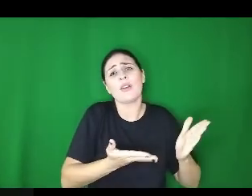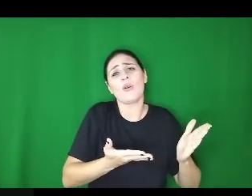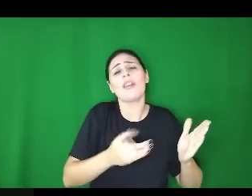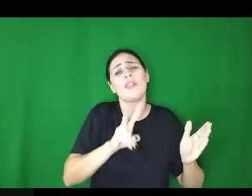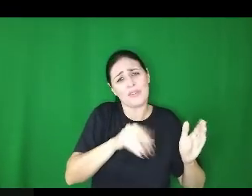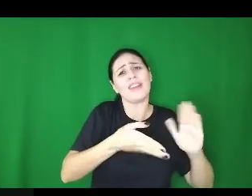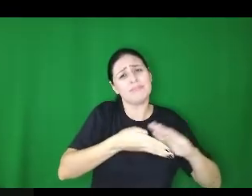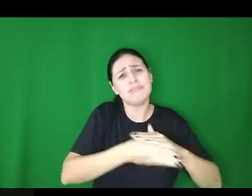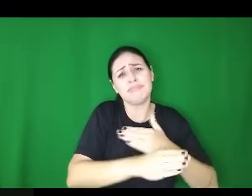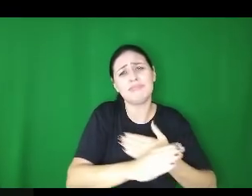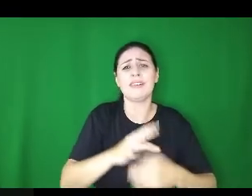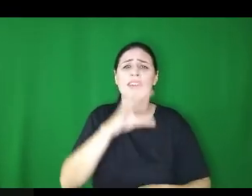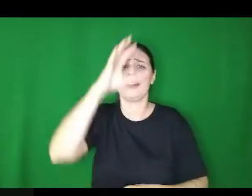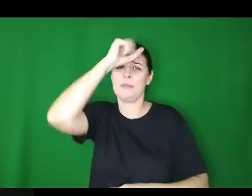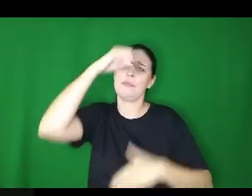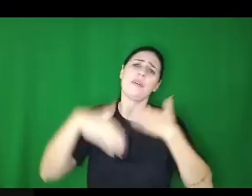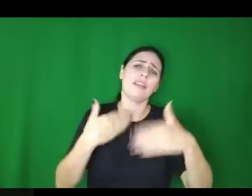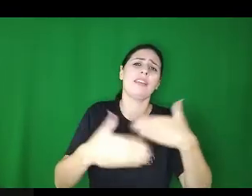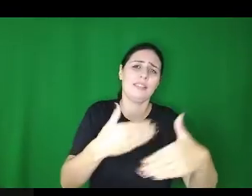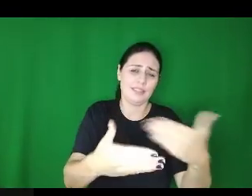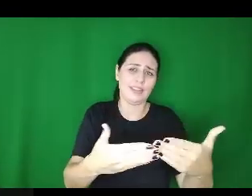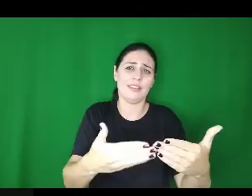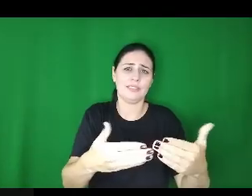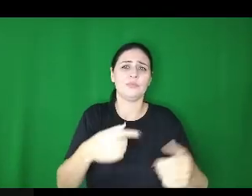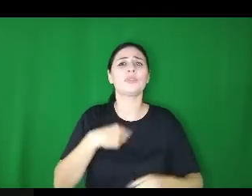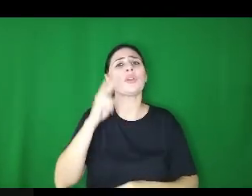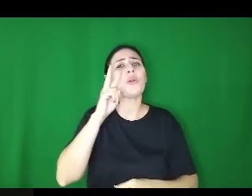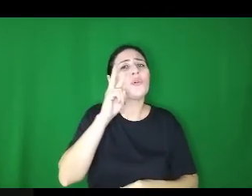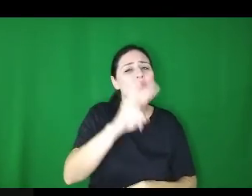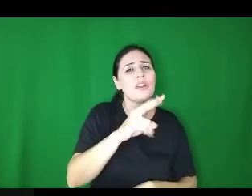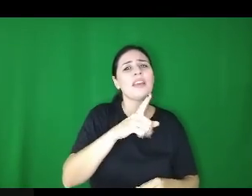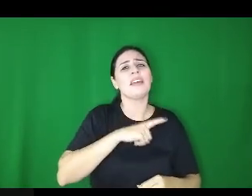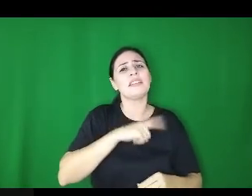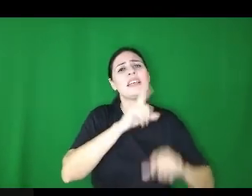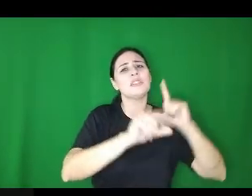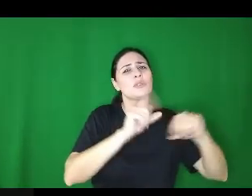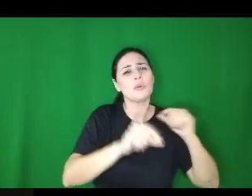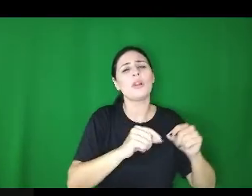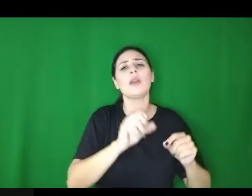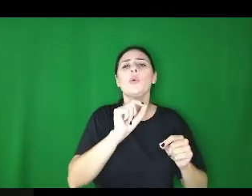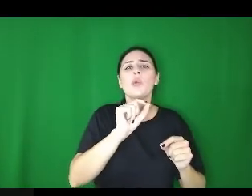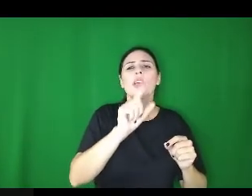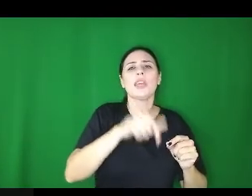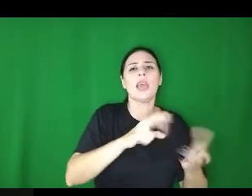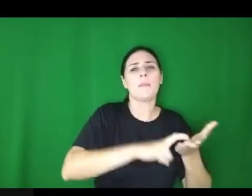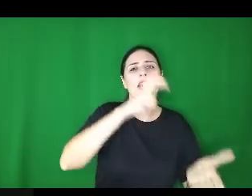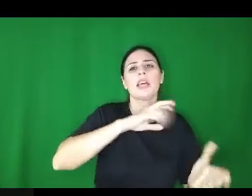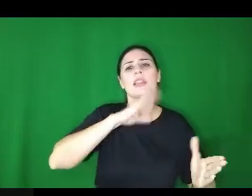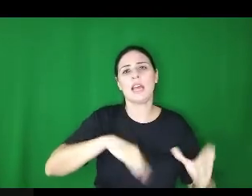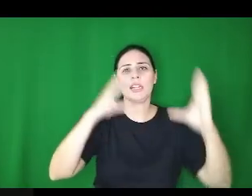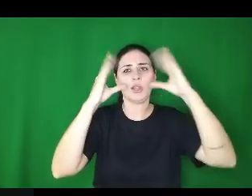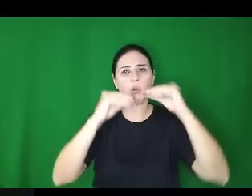Mas vocês já viram alguém adulto que não sabe que um copo de vidro é de vidro? Que a porta de madeira é